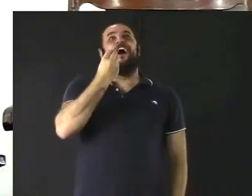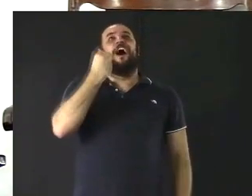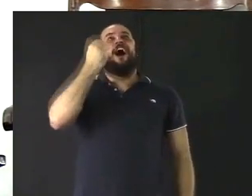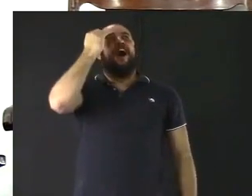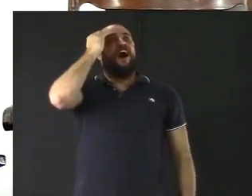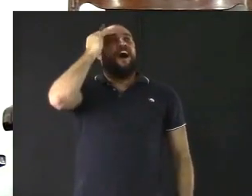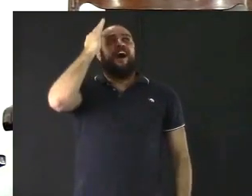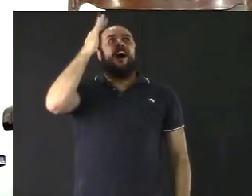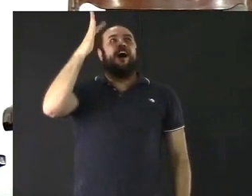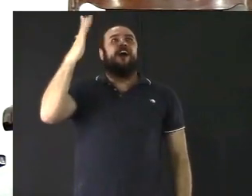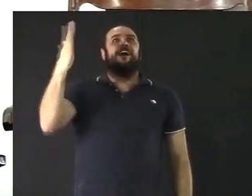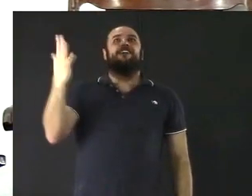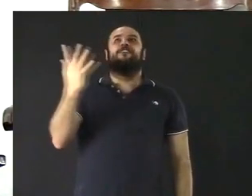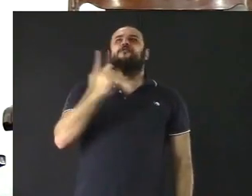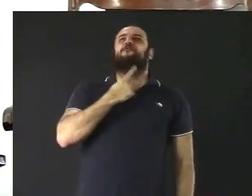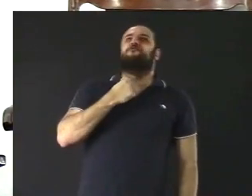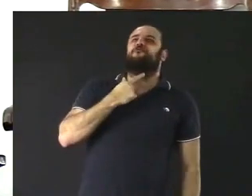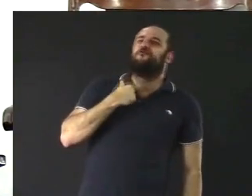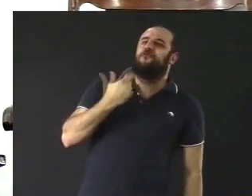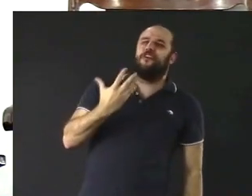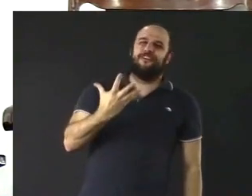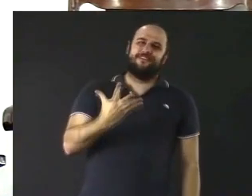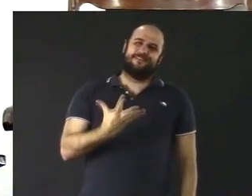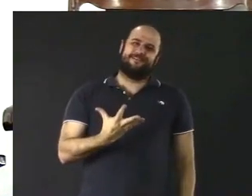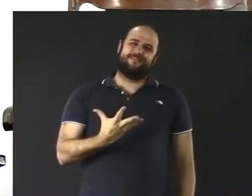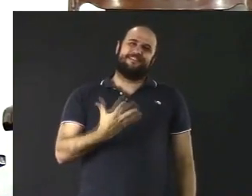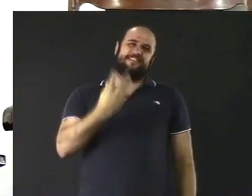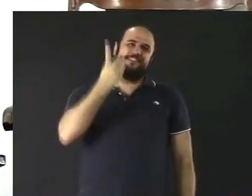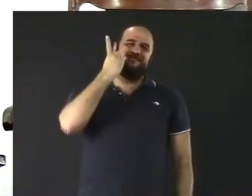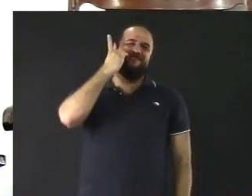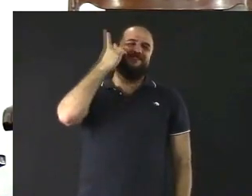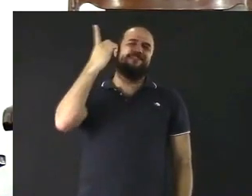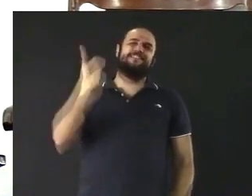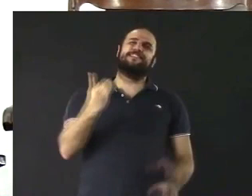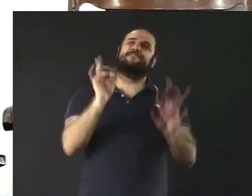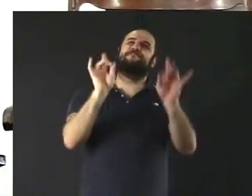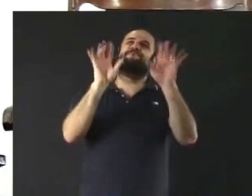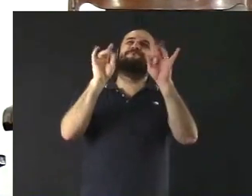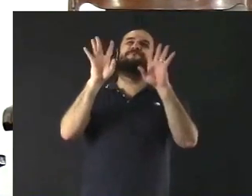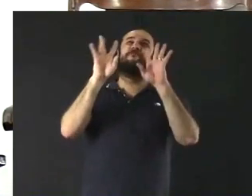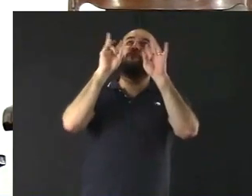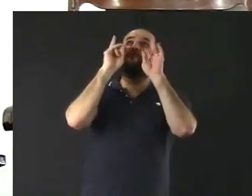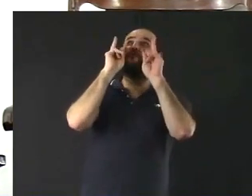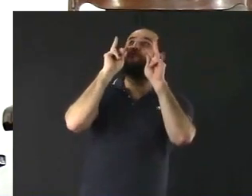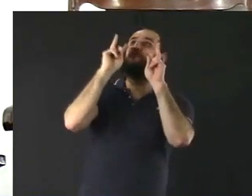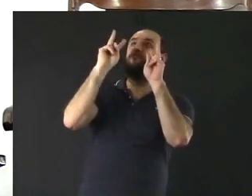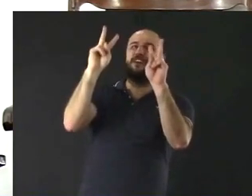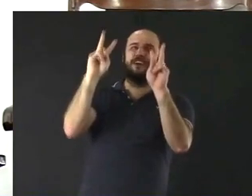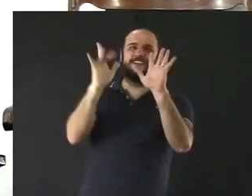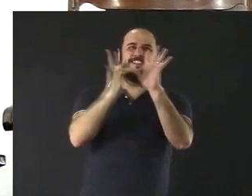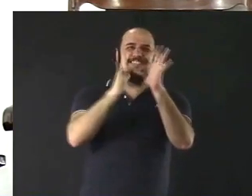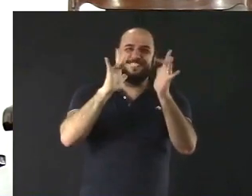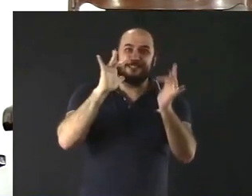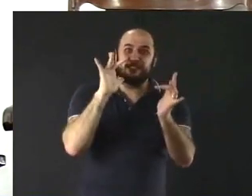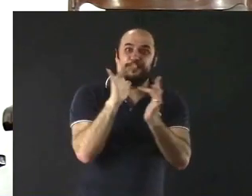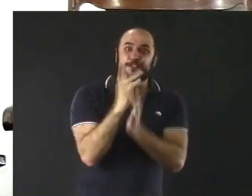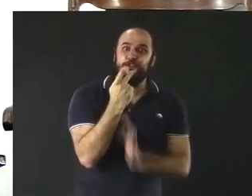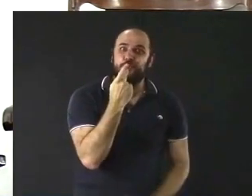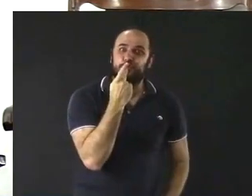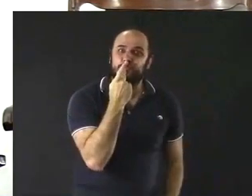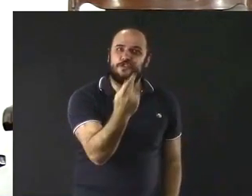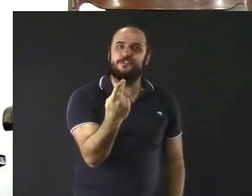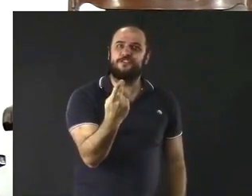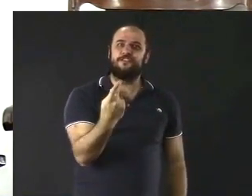Quem não almeja esse grande dia, ouvir do próprio Cristo